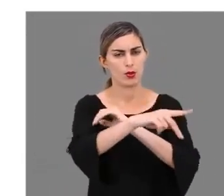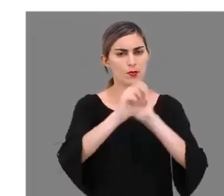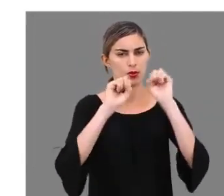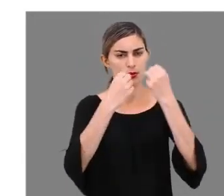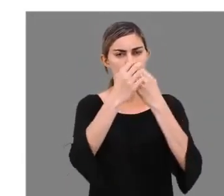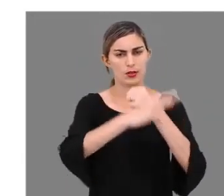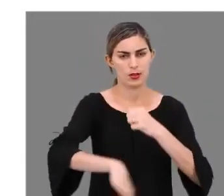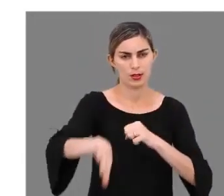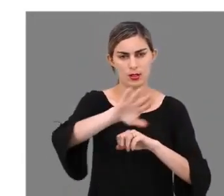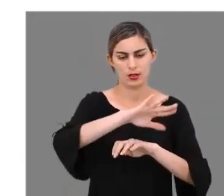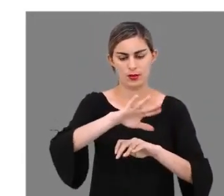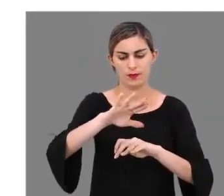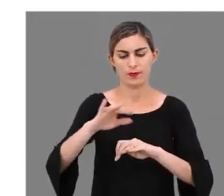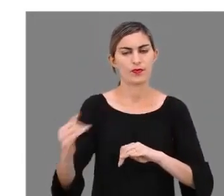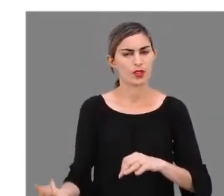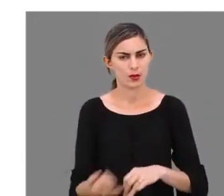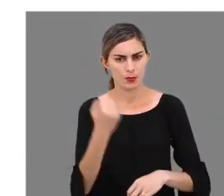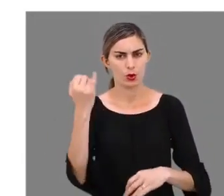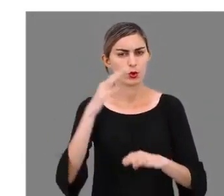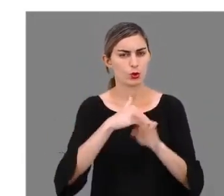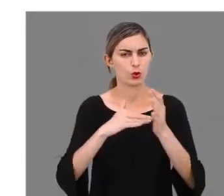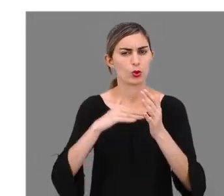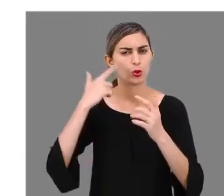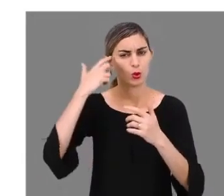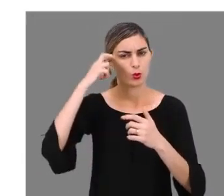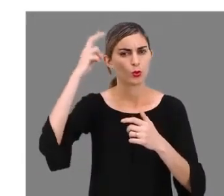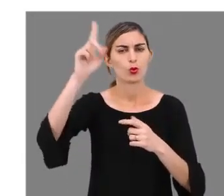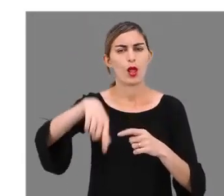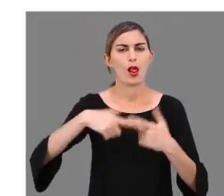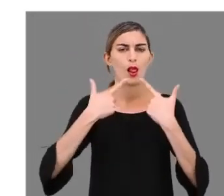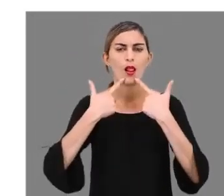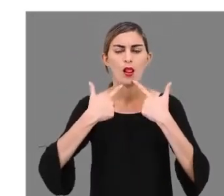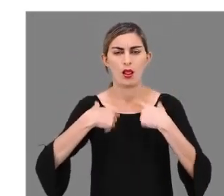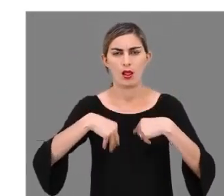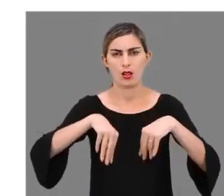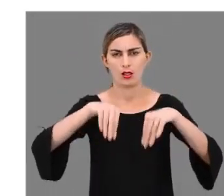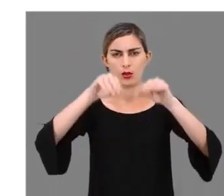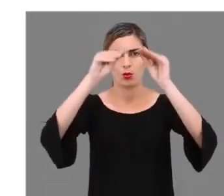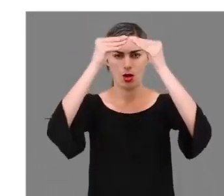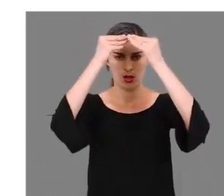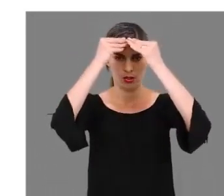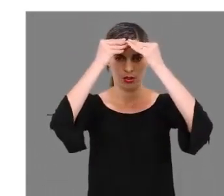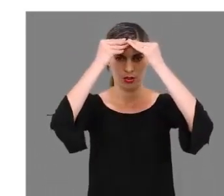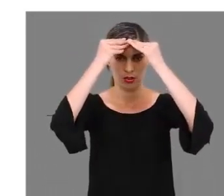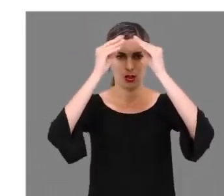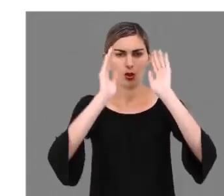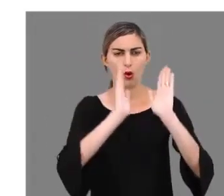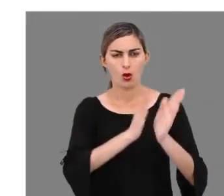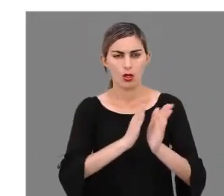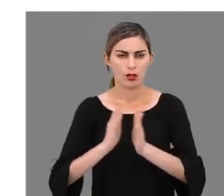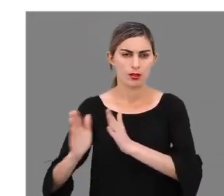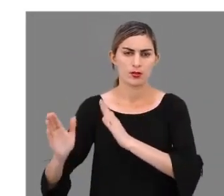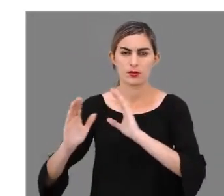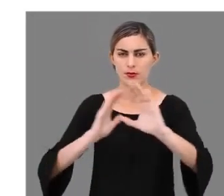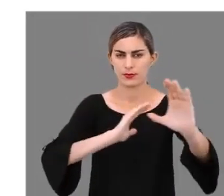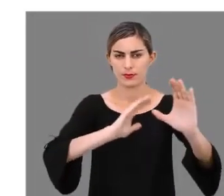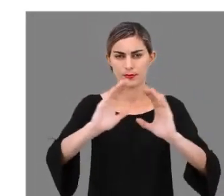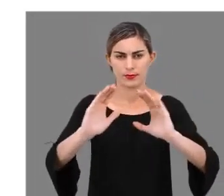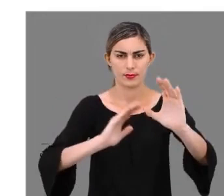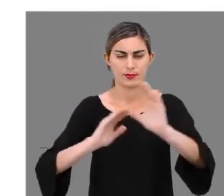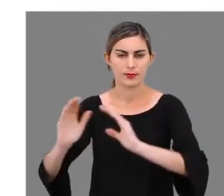fato fundamental de toda cultura é a linguagem, a qual permite a comunicação e a organização de hábitos,